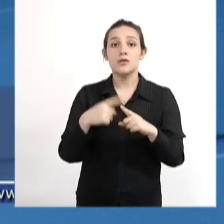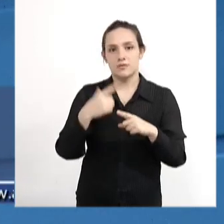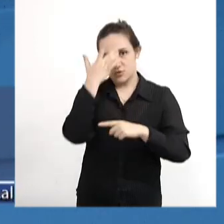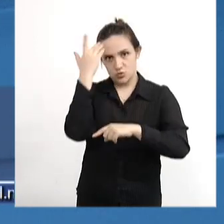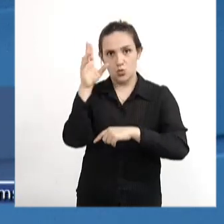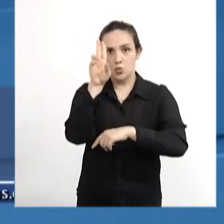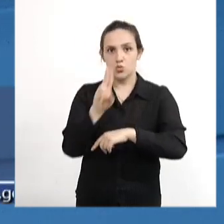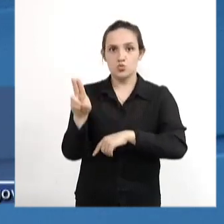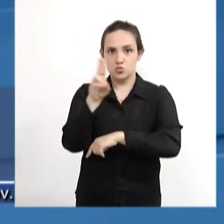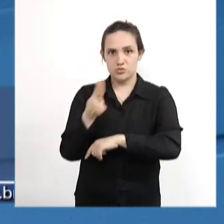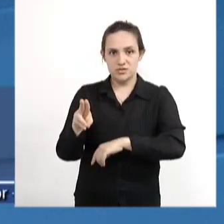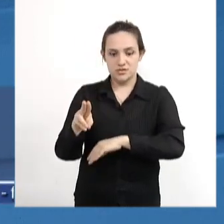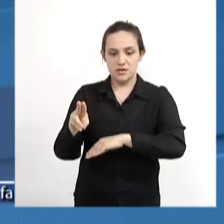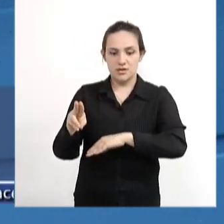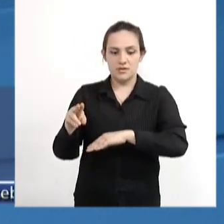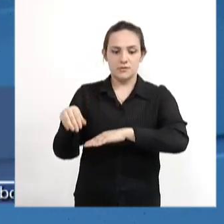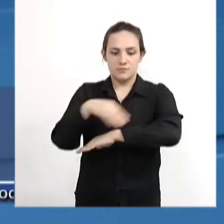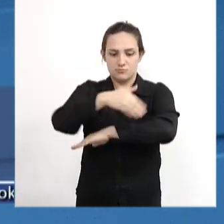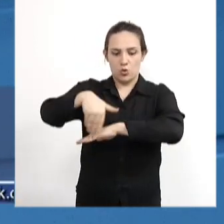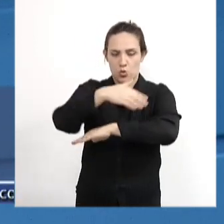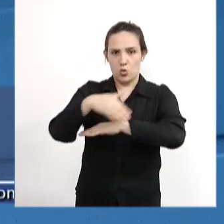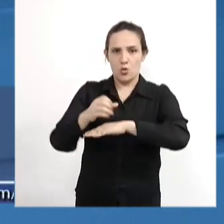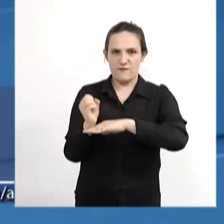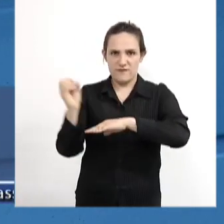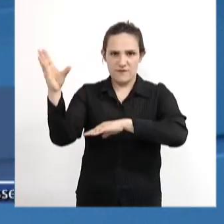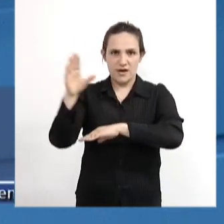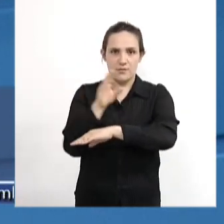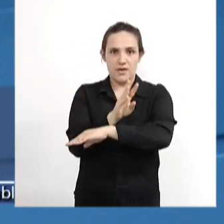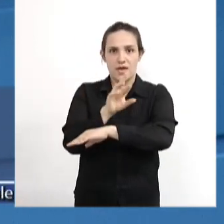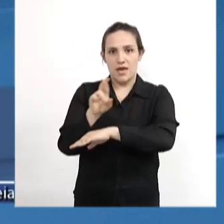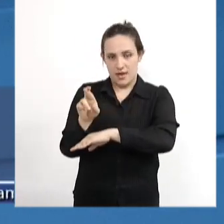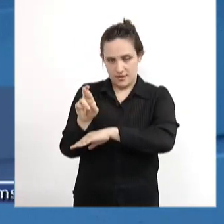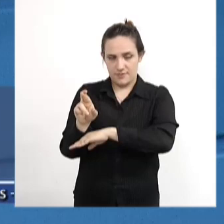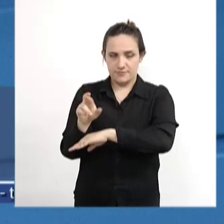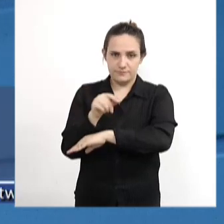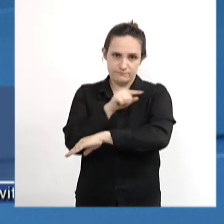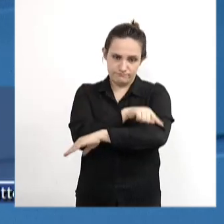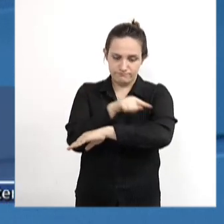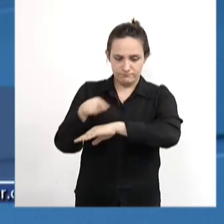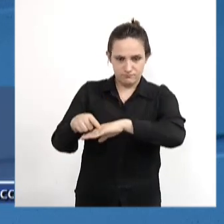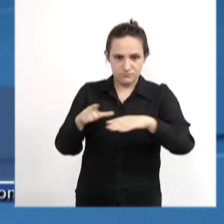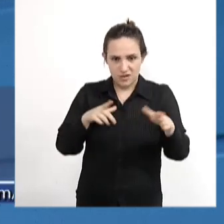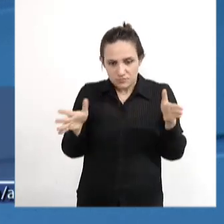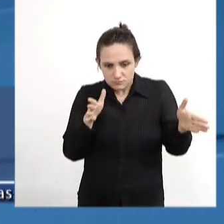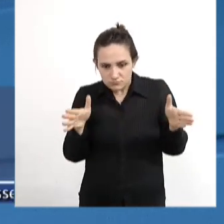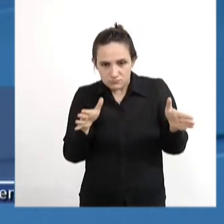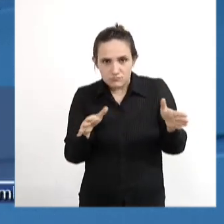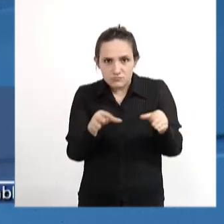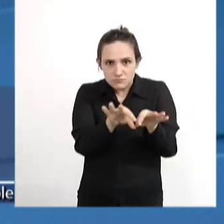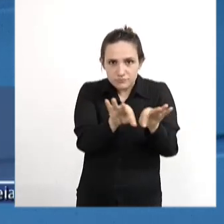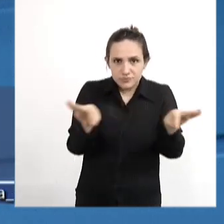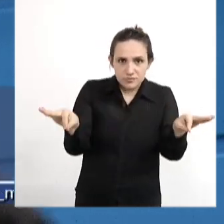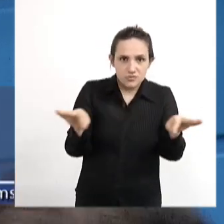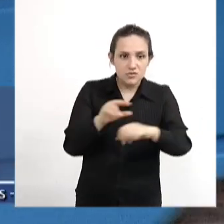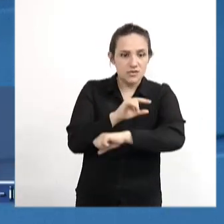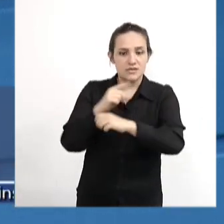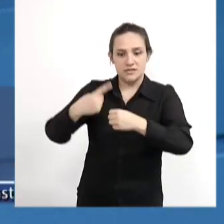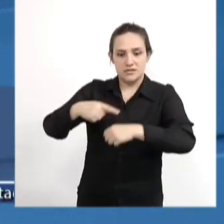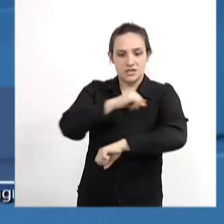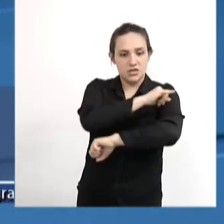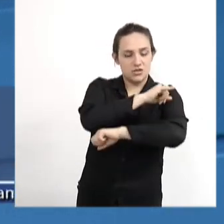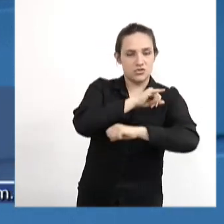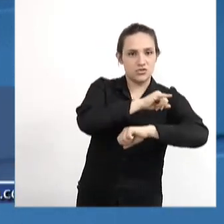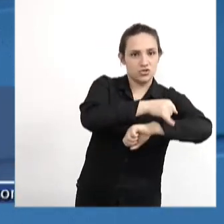rodovia BR-060, no trecho do quilômetro 643 a 652, que liga Jardim a Bela Vista,